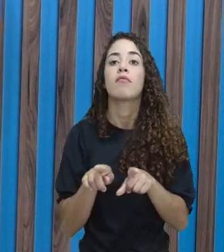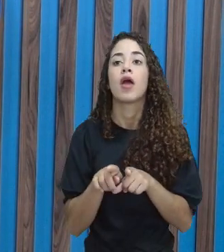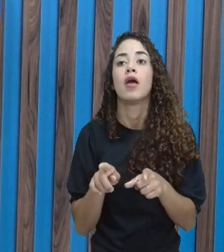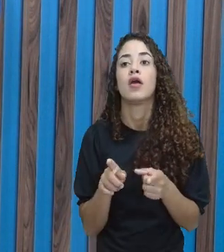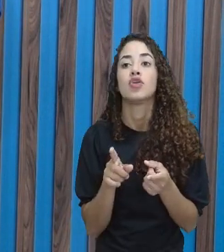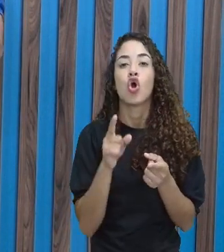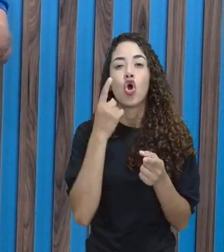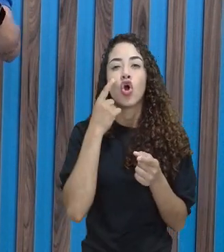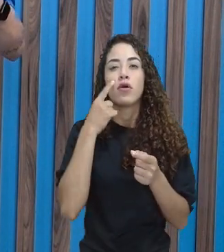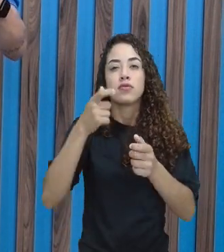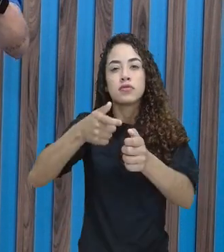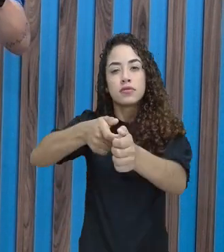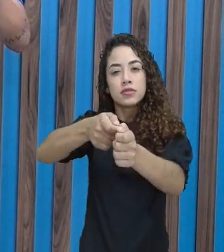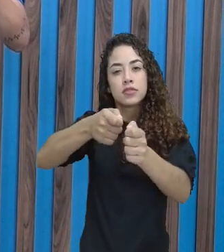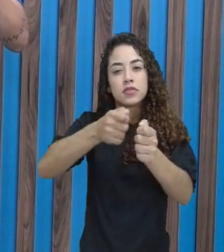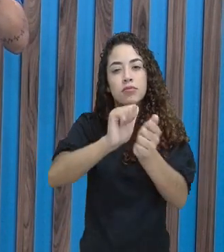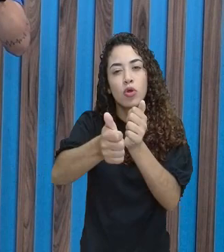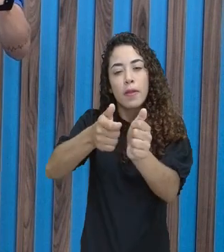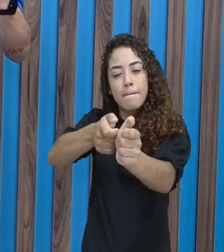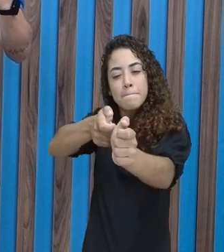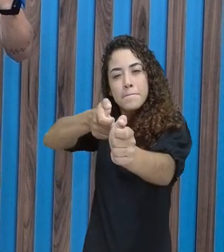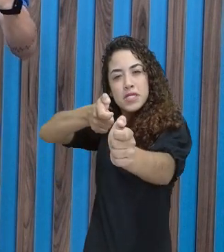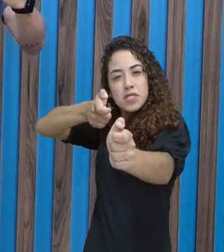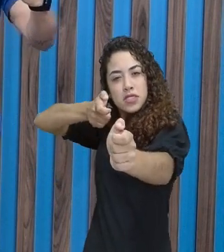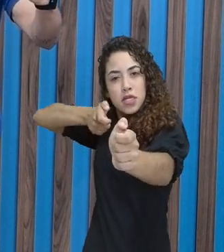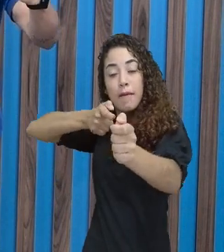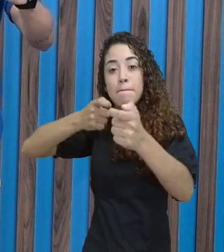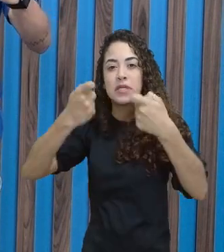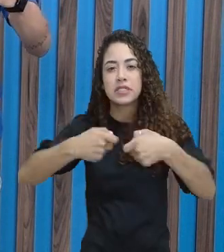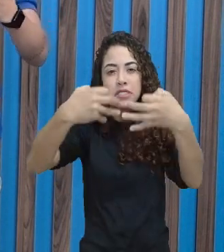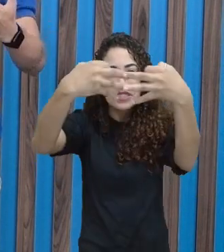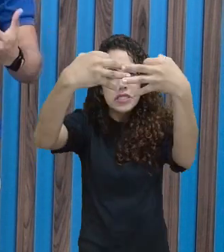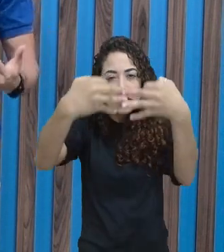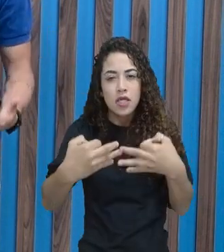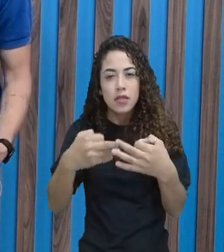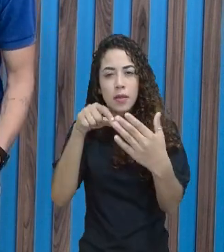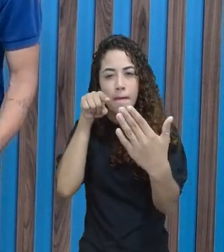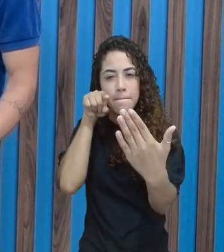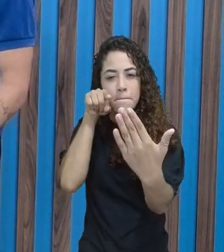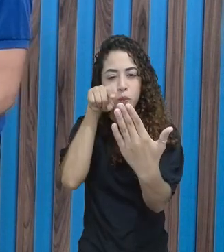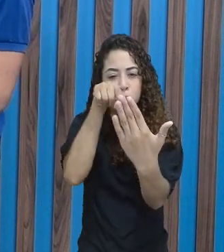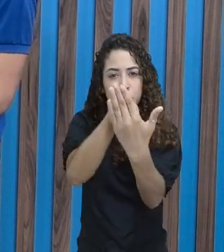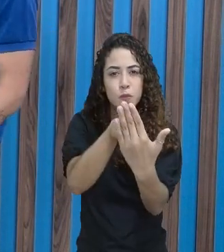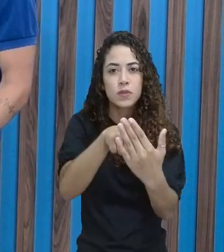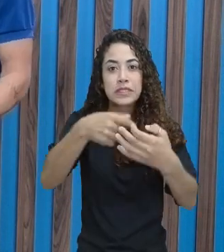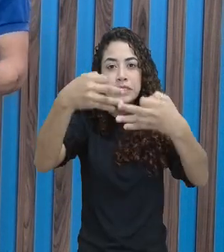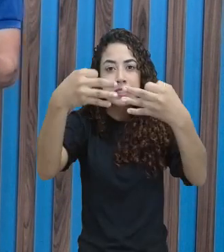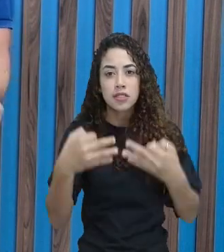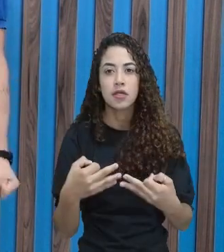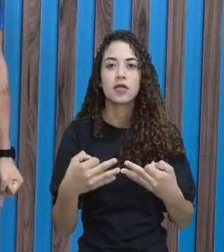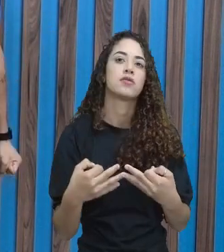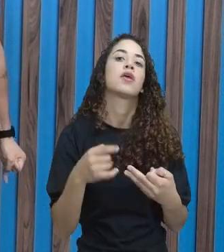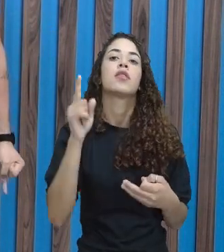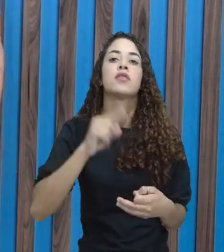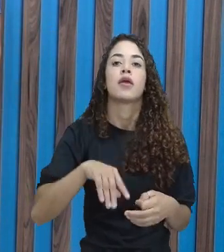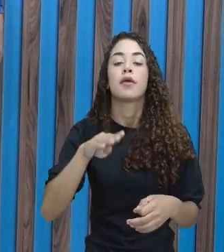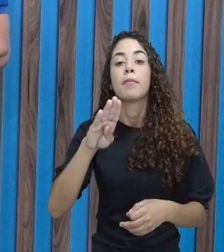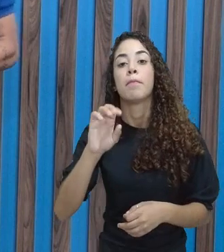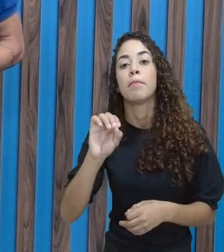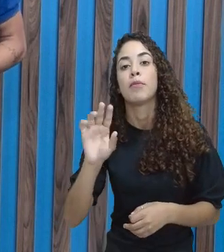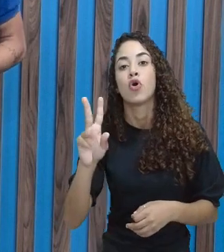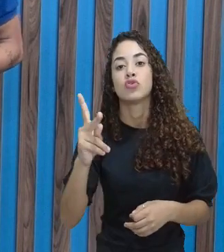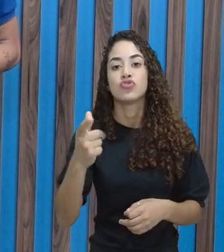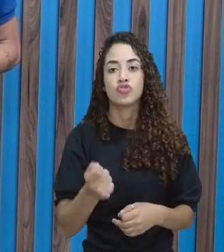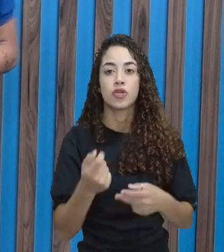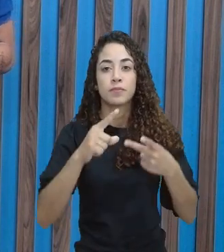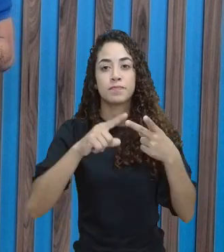né, já está dizendo ali, você precisa ser o mais preciso, o mais certeiro possível. E aí nós temos a bocha, o tiro